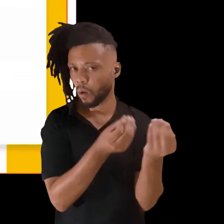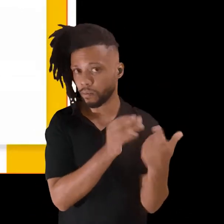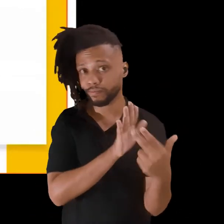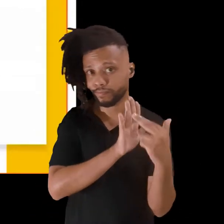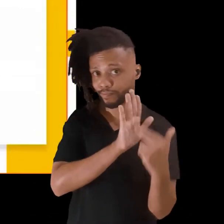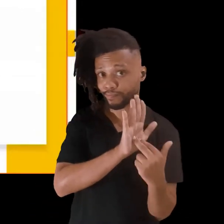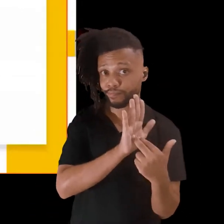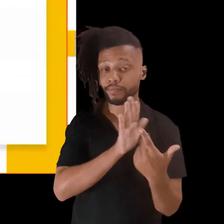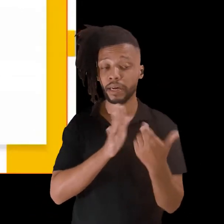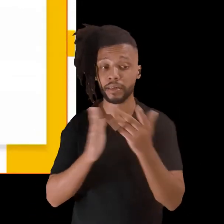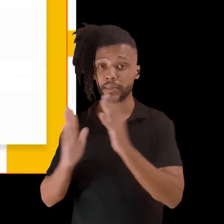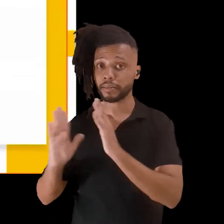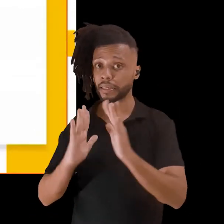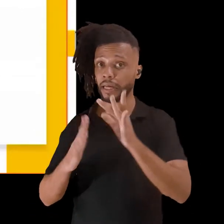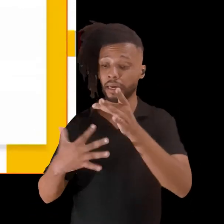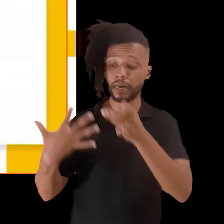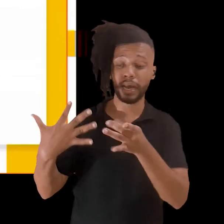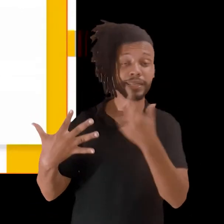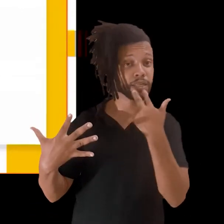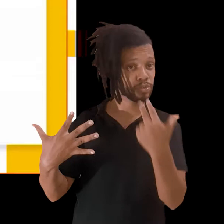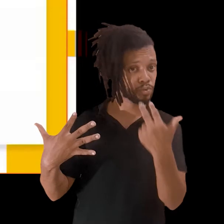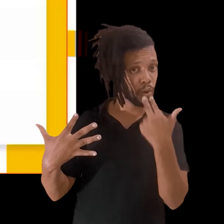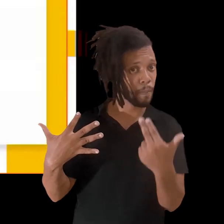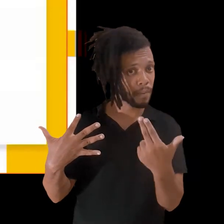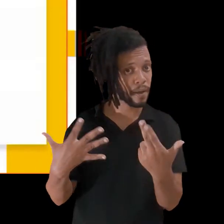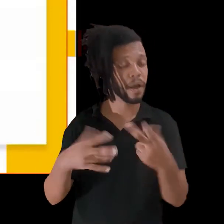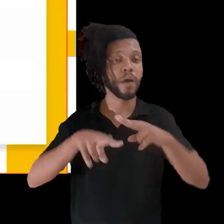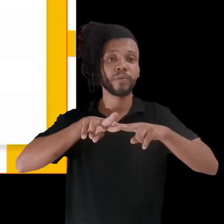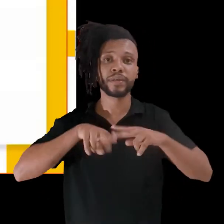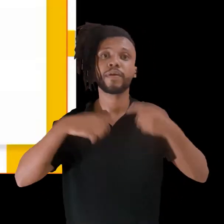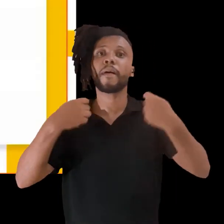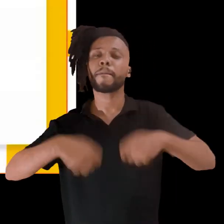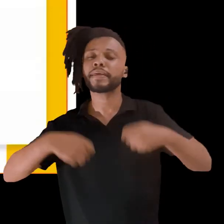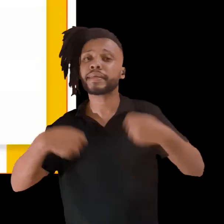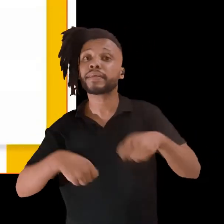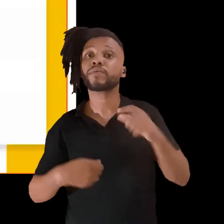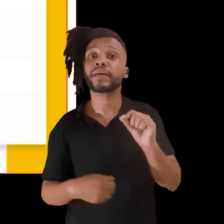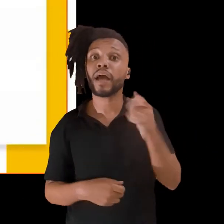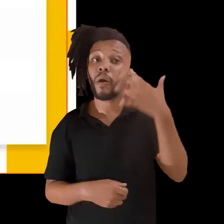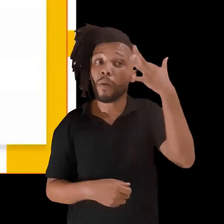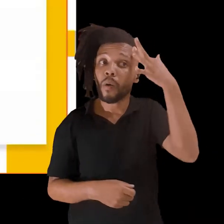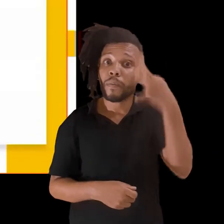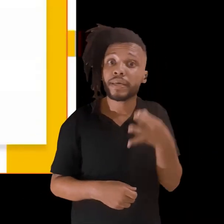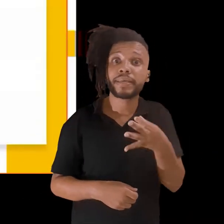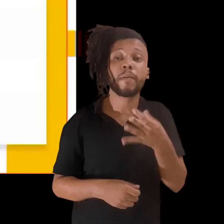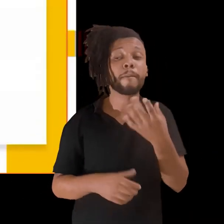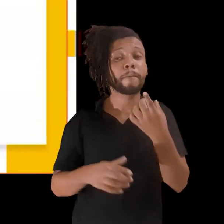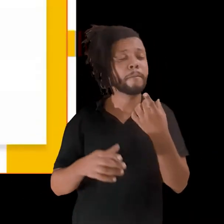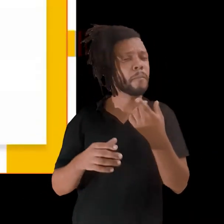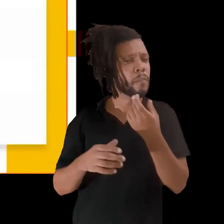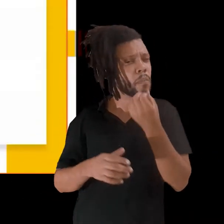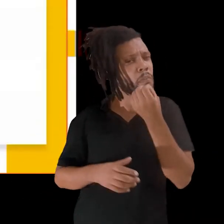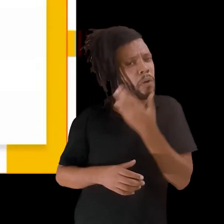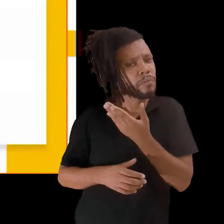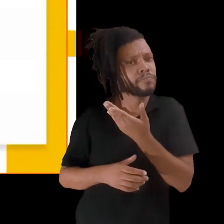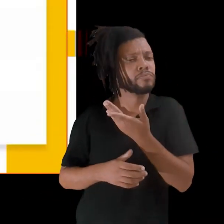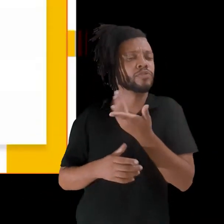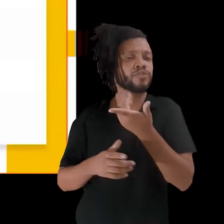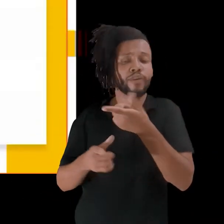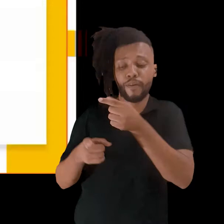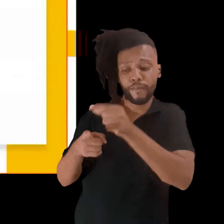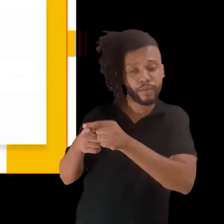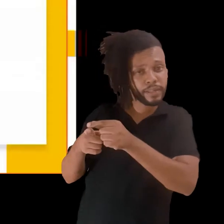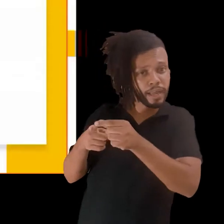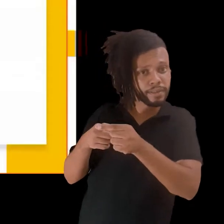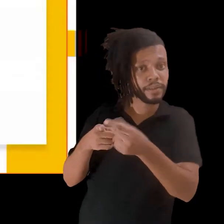ditas em cada idioma, e para isso precisaremos de uma boa noção de fonética. Também trabalharemos